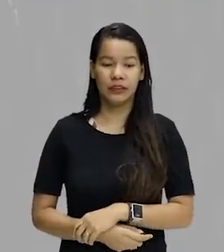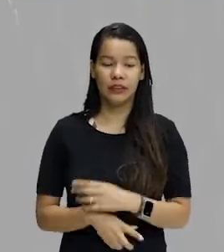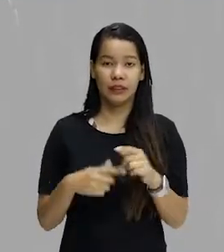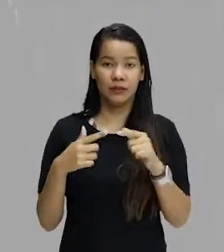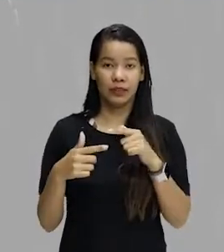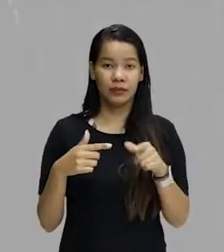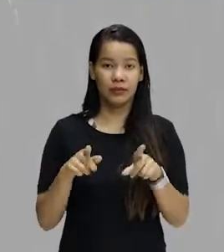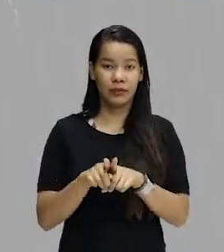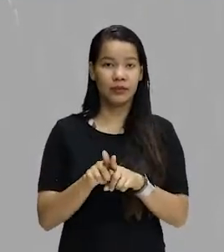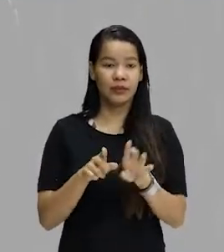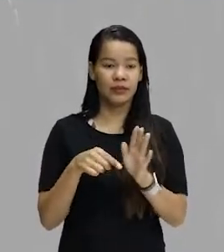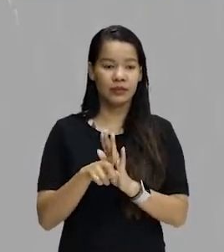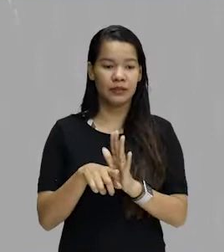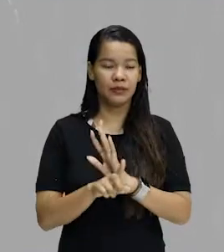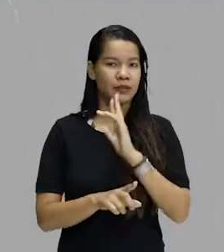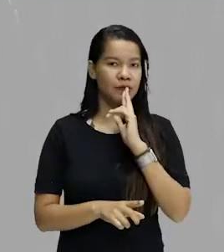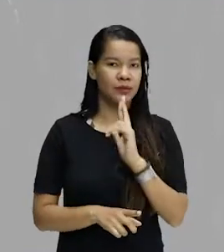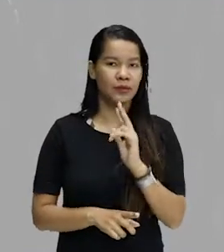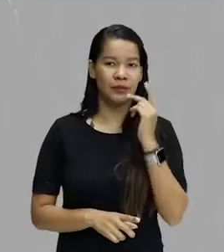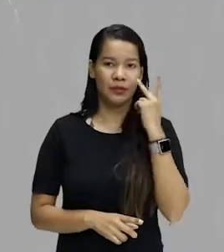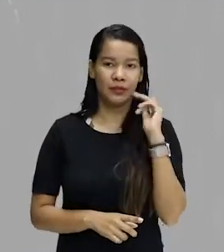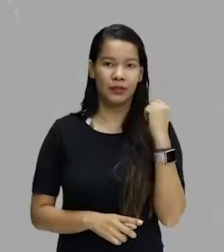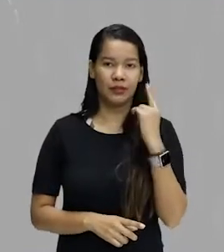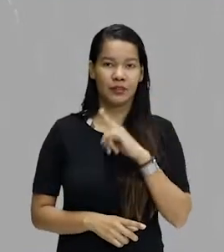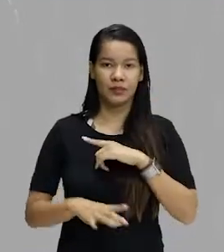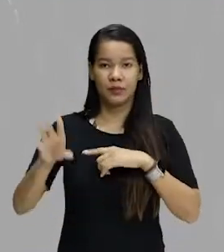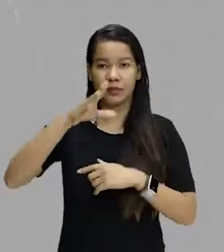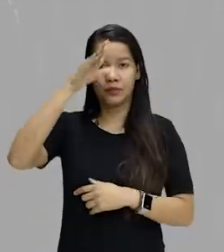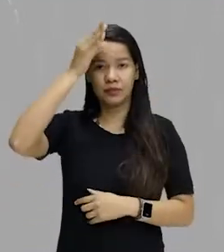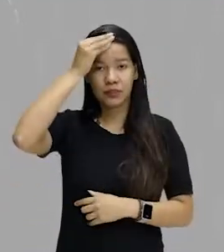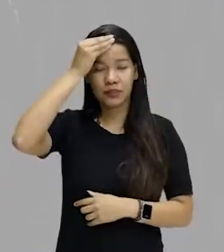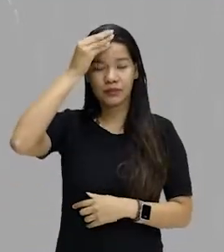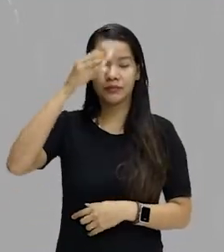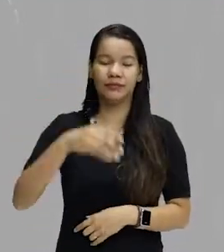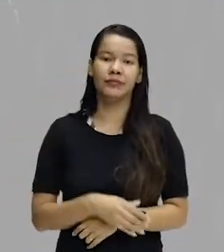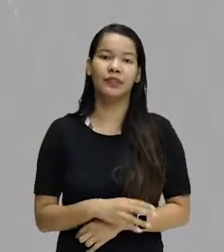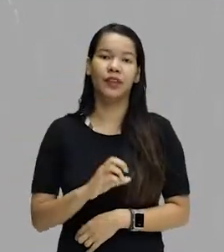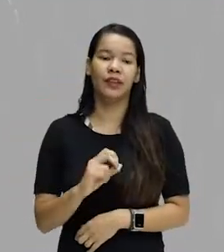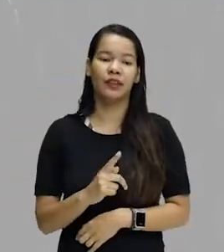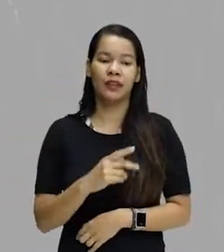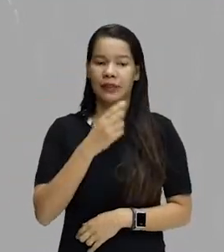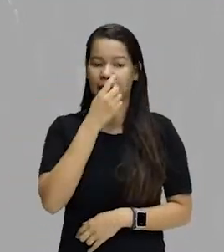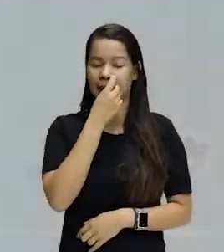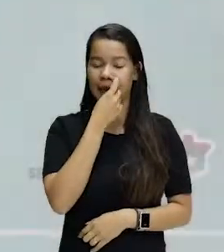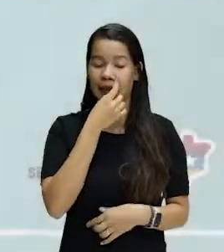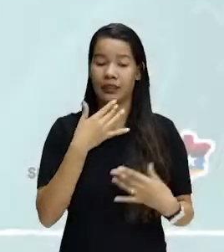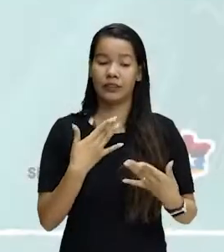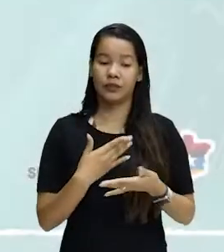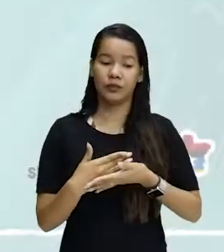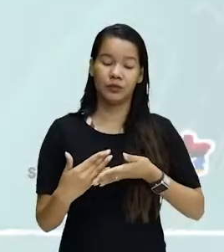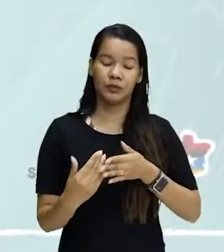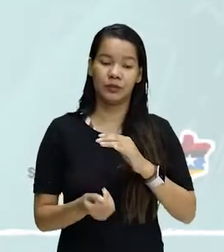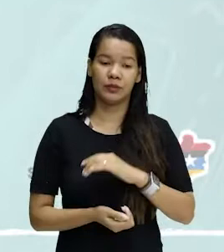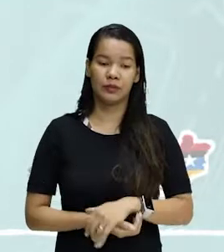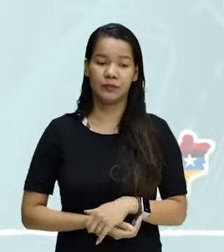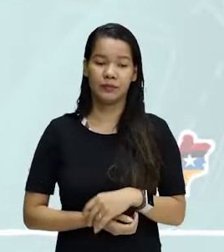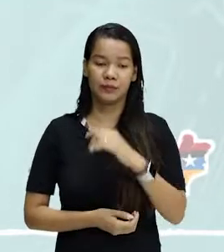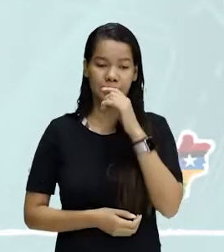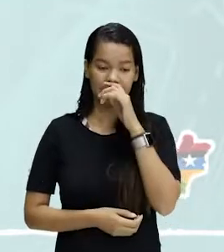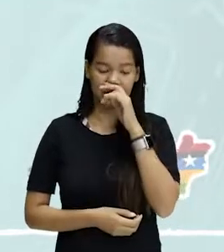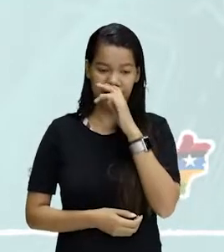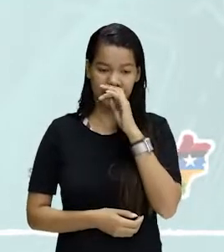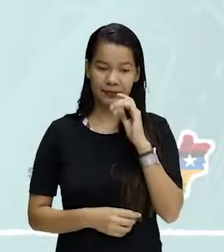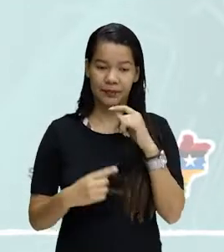algumas questões para a gente poder ficar com o conteúdo melhor. Beleza? Então, olha só.